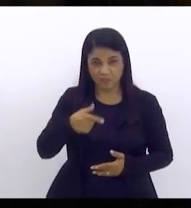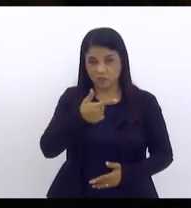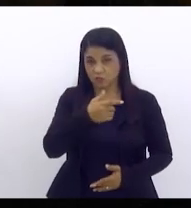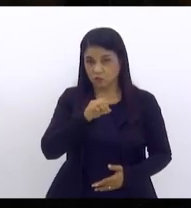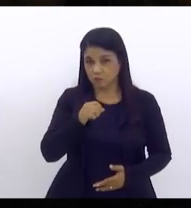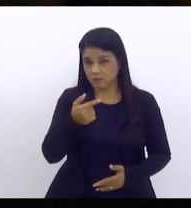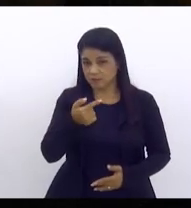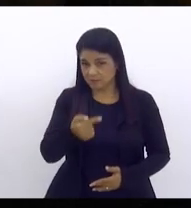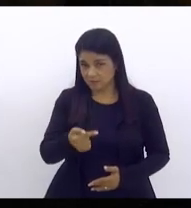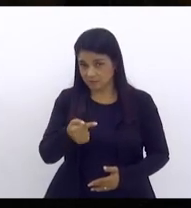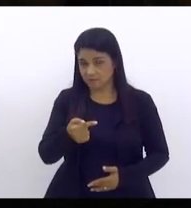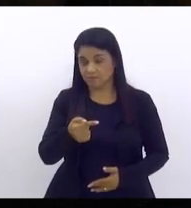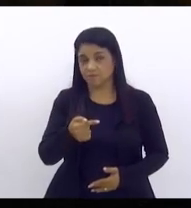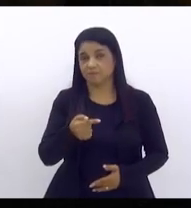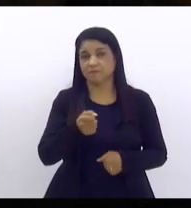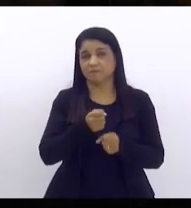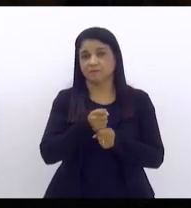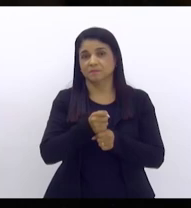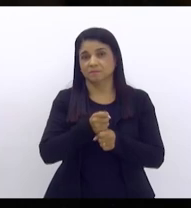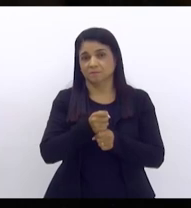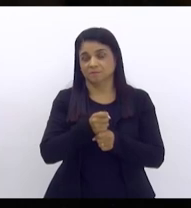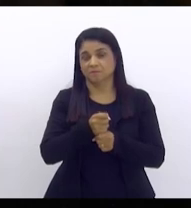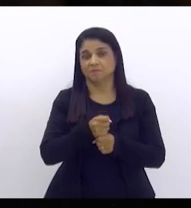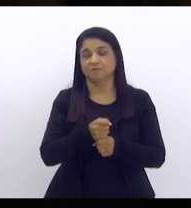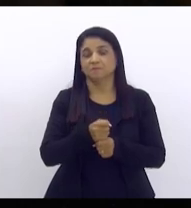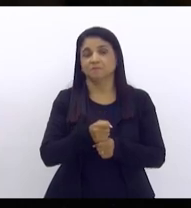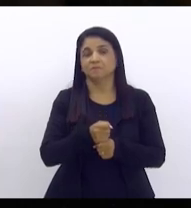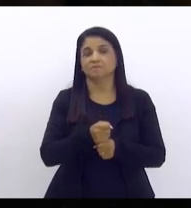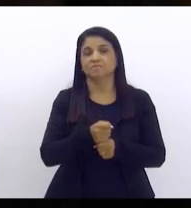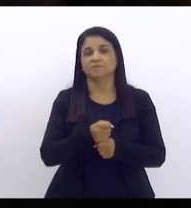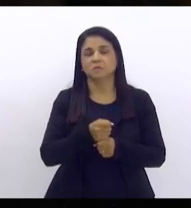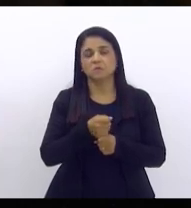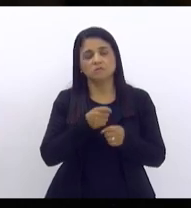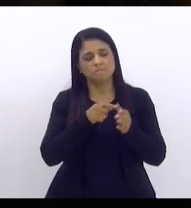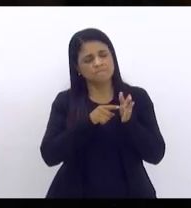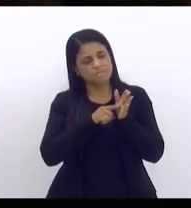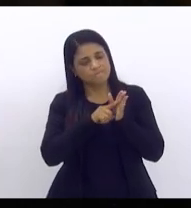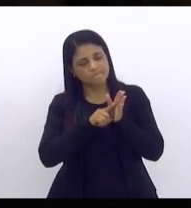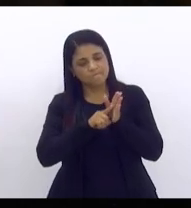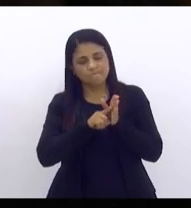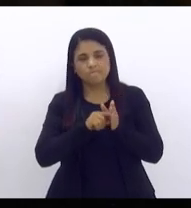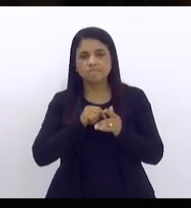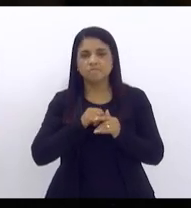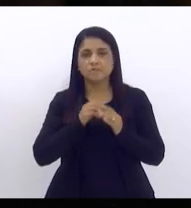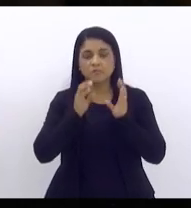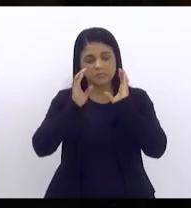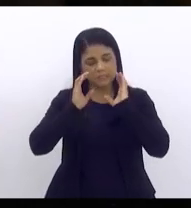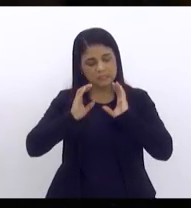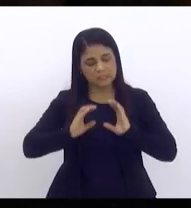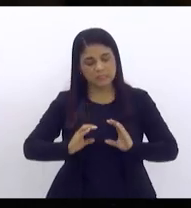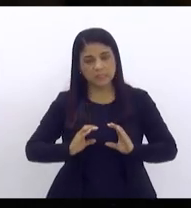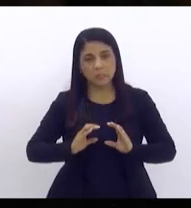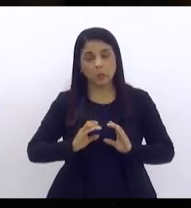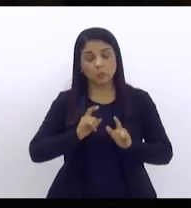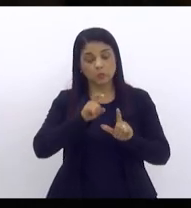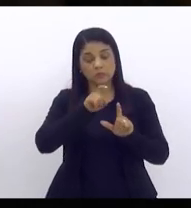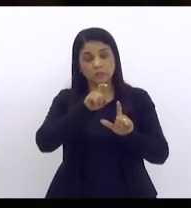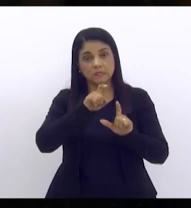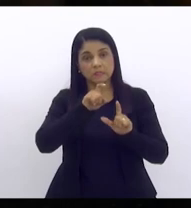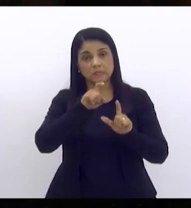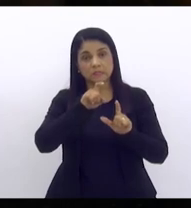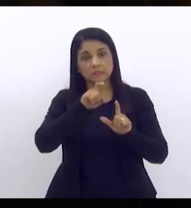quando eu verificava que o cidadão que devia o